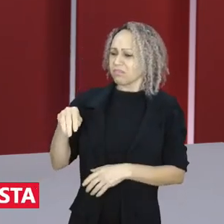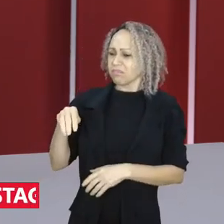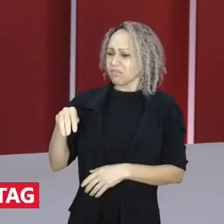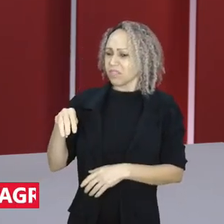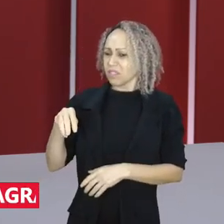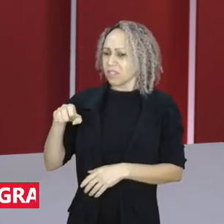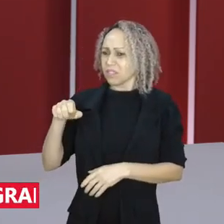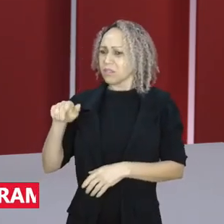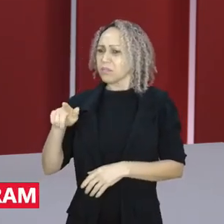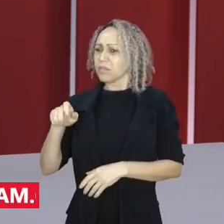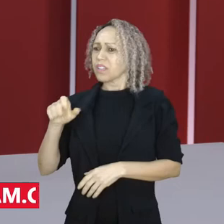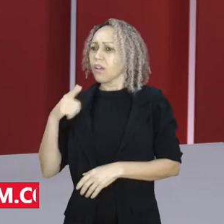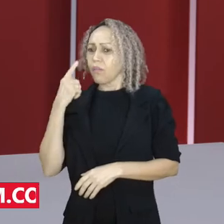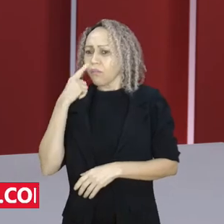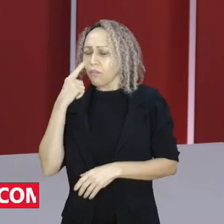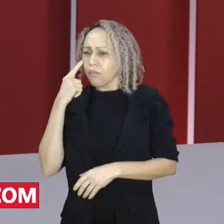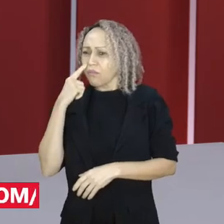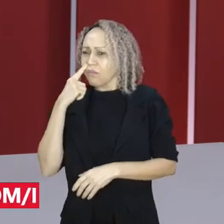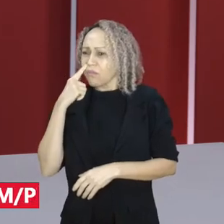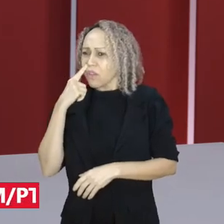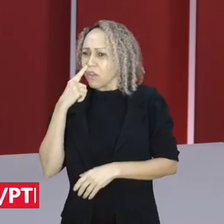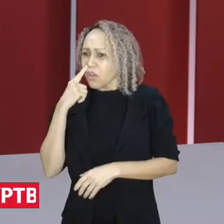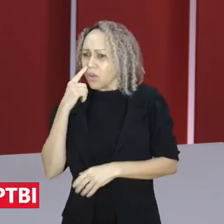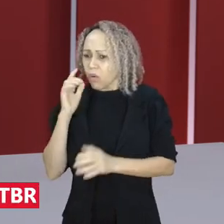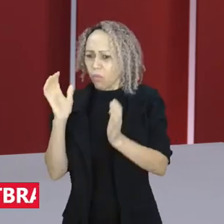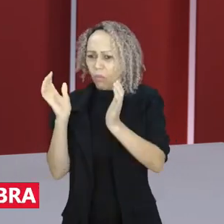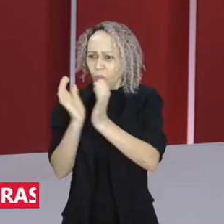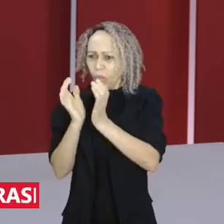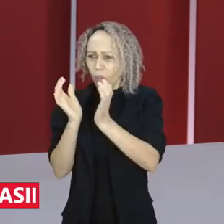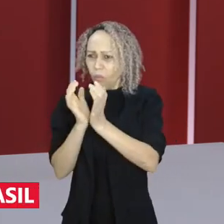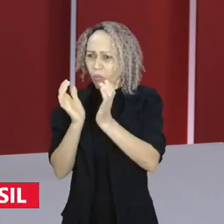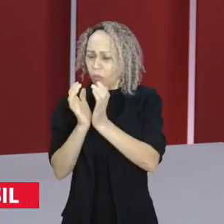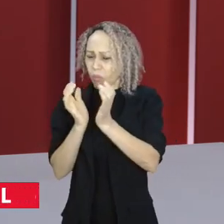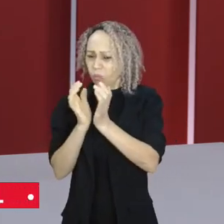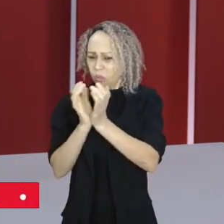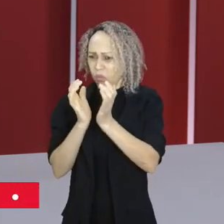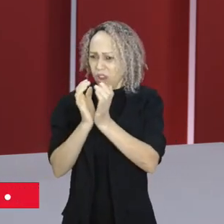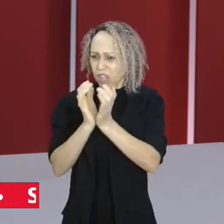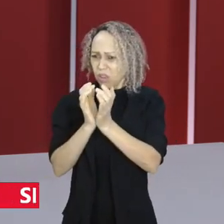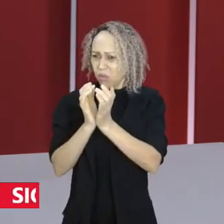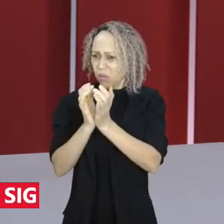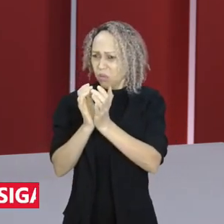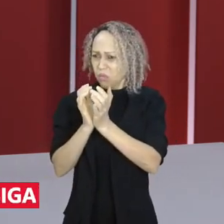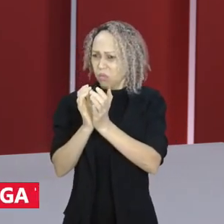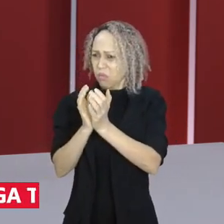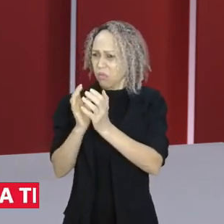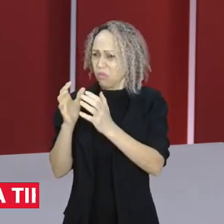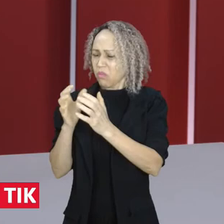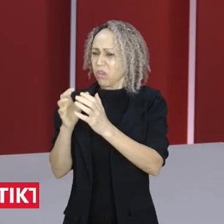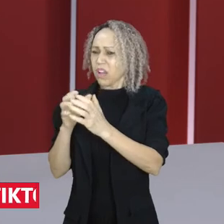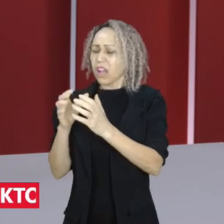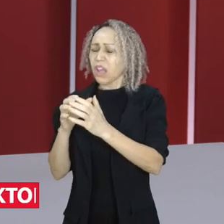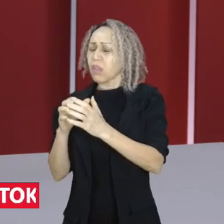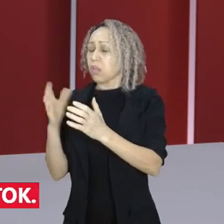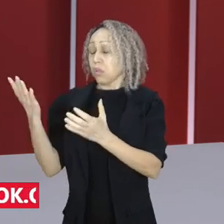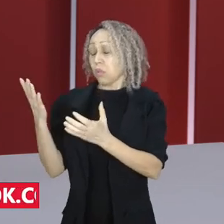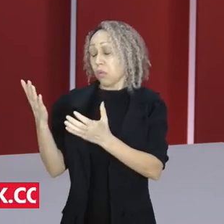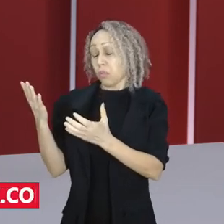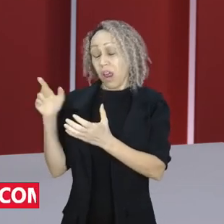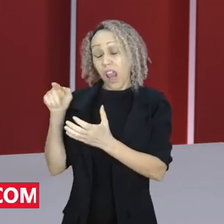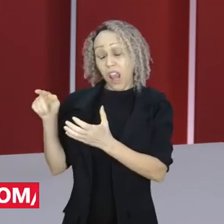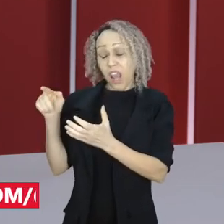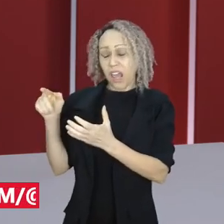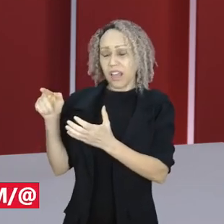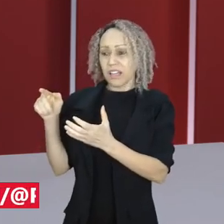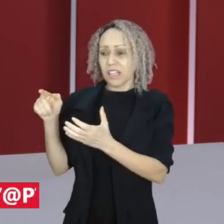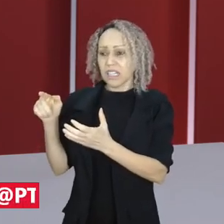é uma turma de bolsonarista fazendo churrasco e colocando ouro no churrasco é isso pode ser uma alusão aí a carne de ouro lá